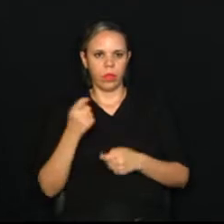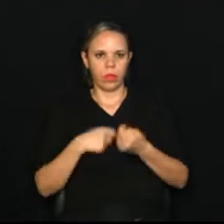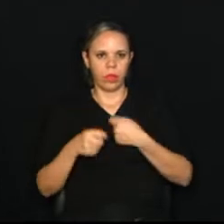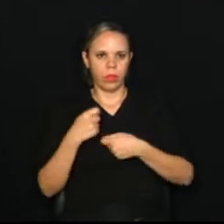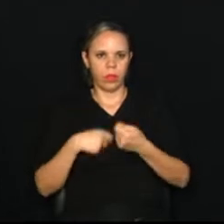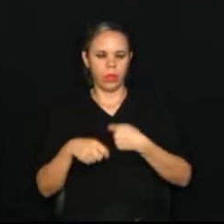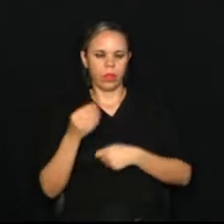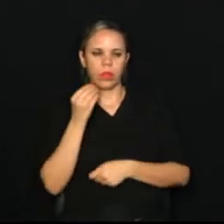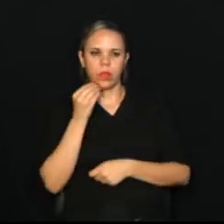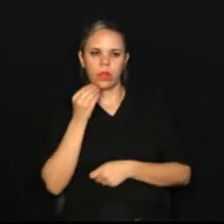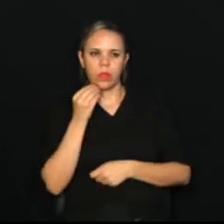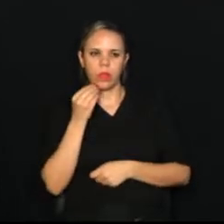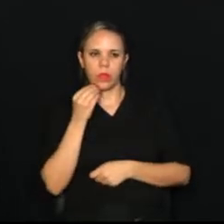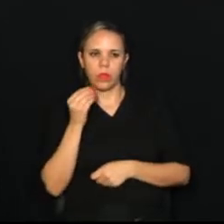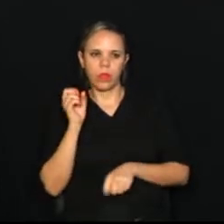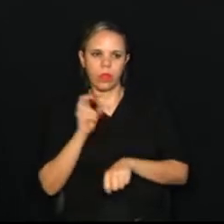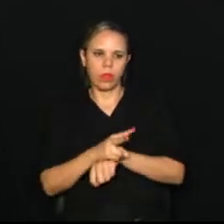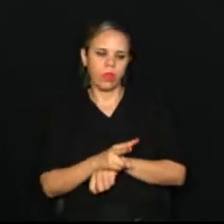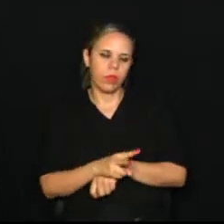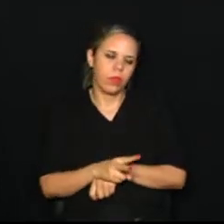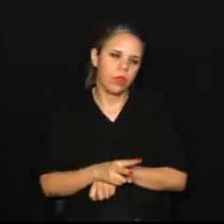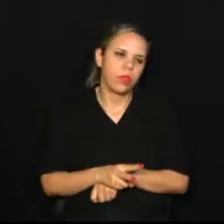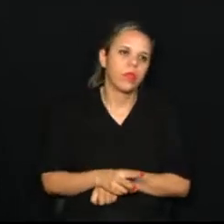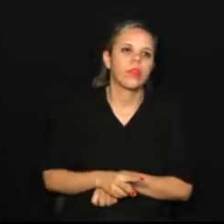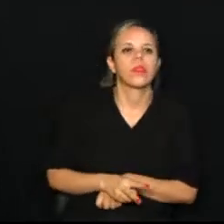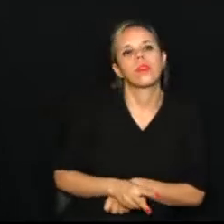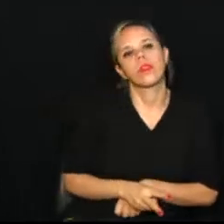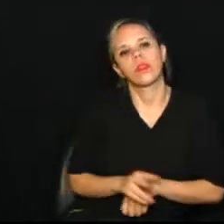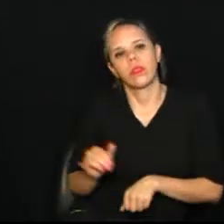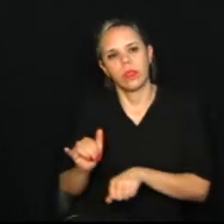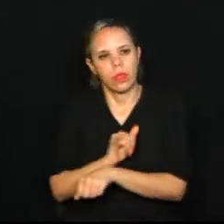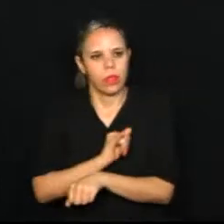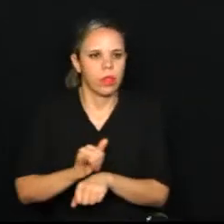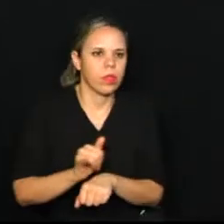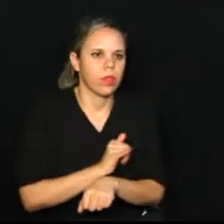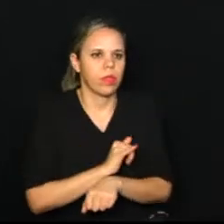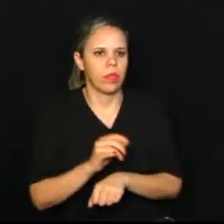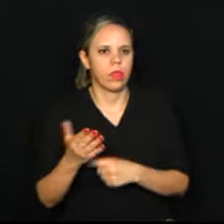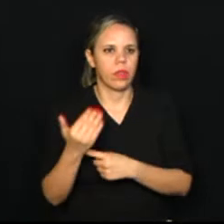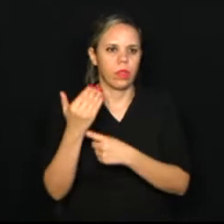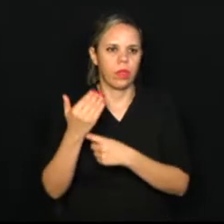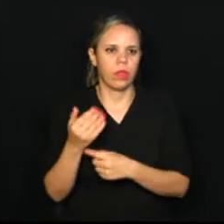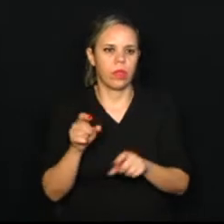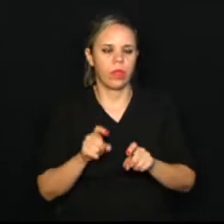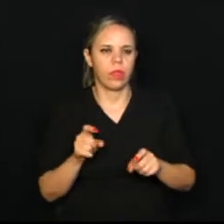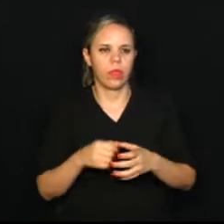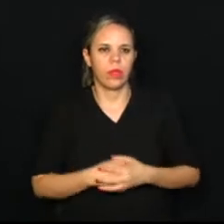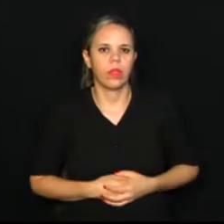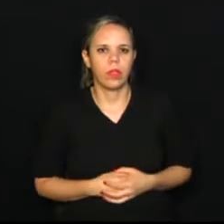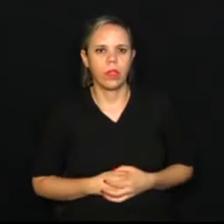mais oportunidades de emprego, sobretudo numa área estratégica que é a tecnologia da informação.